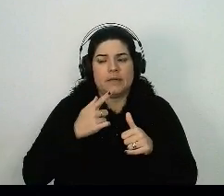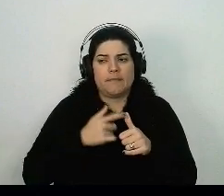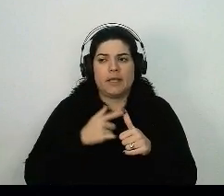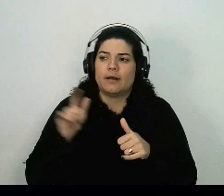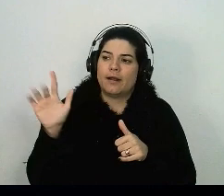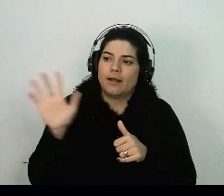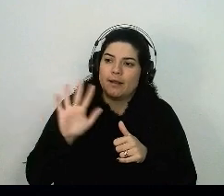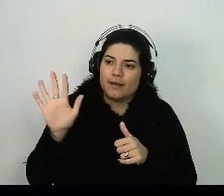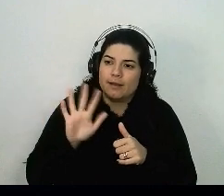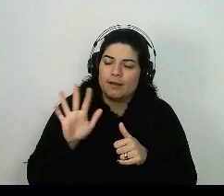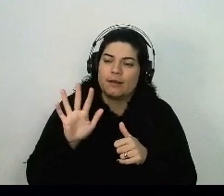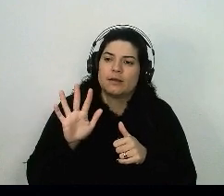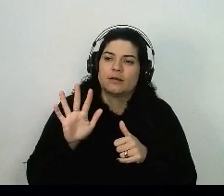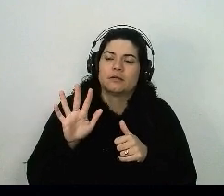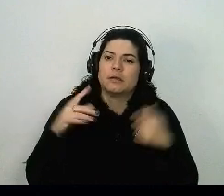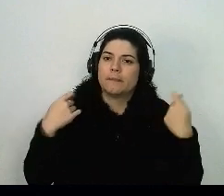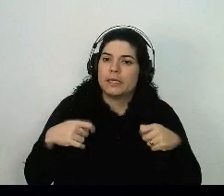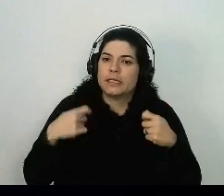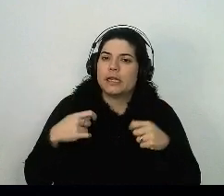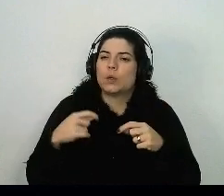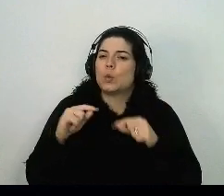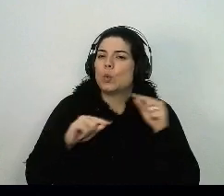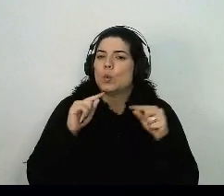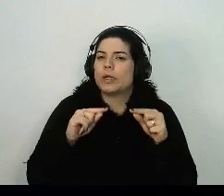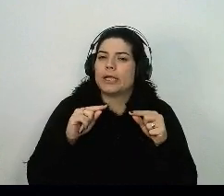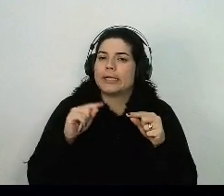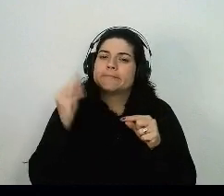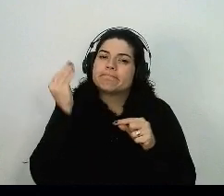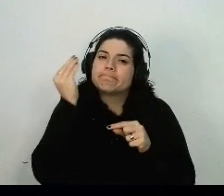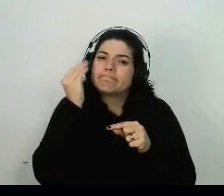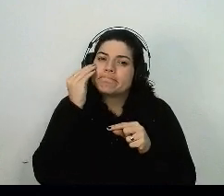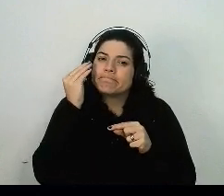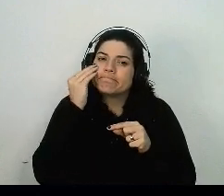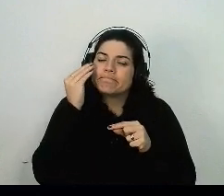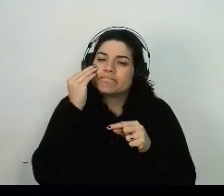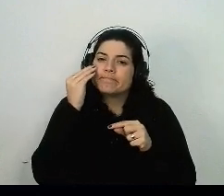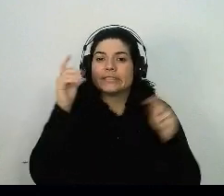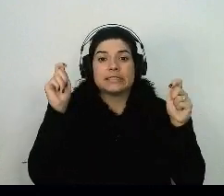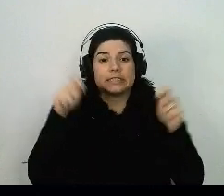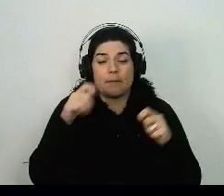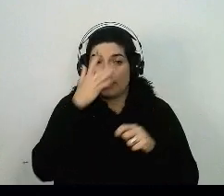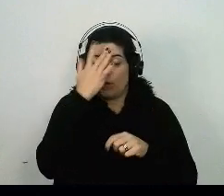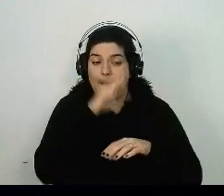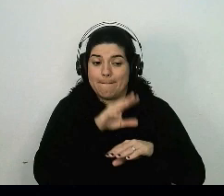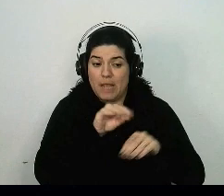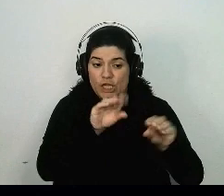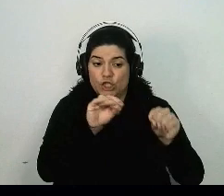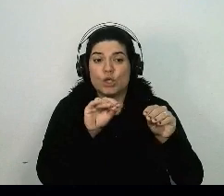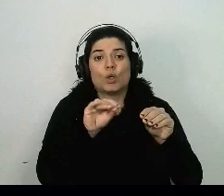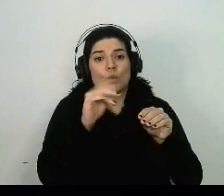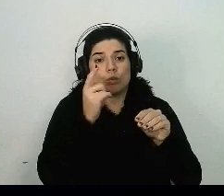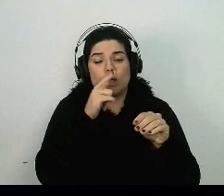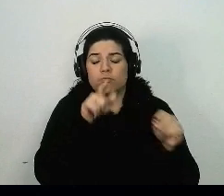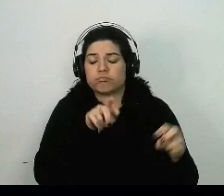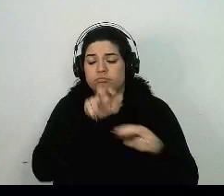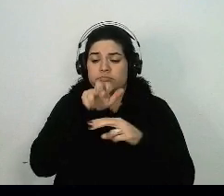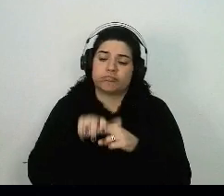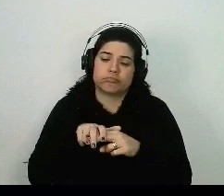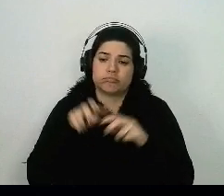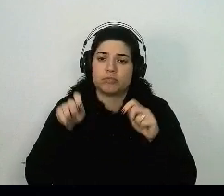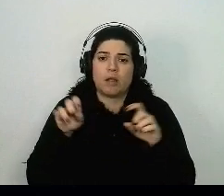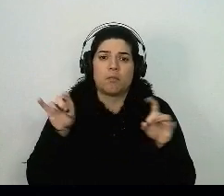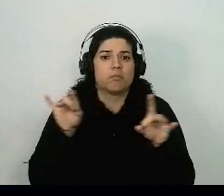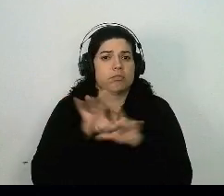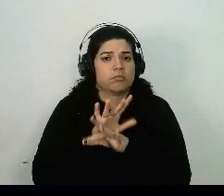ou seja, a prototipação com o boneco mexido por alguém, eu ia entender tudo quando eu fosse colocar o robô lá, pum, pronto, eu ia acertar,